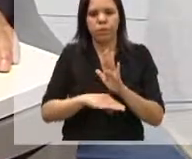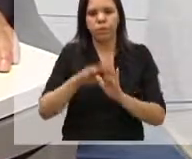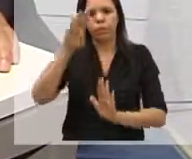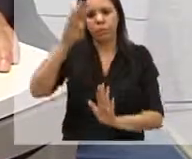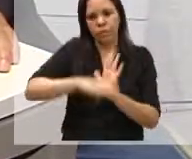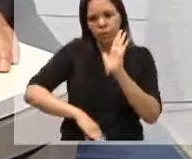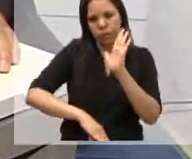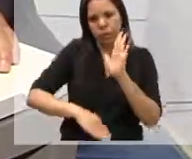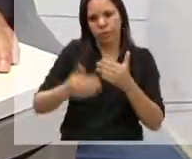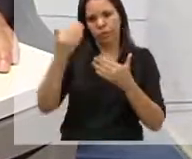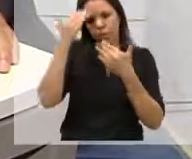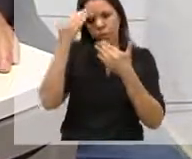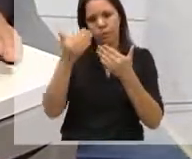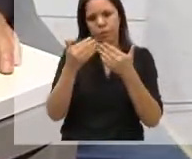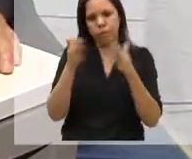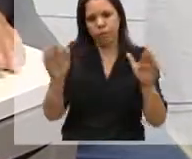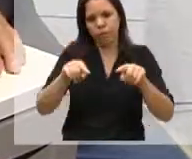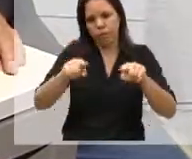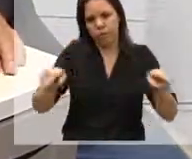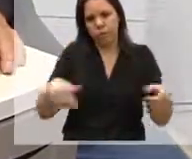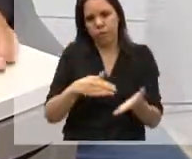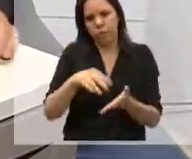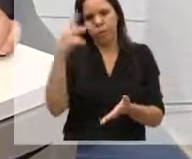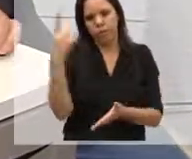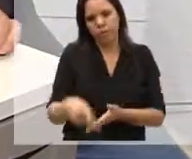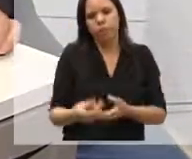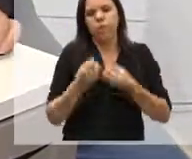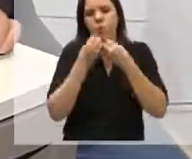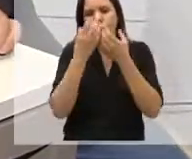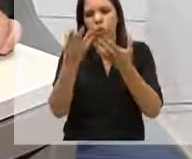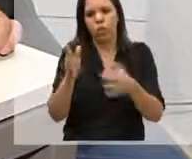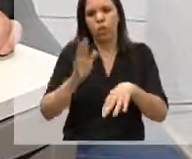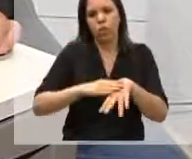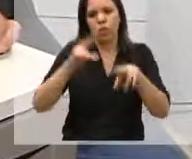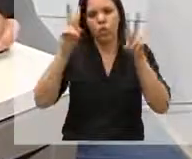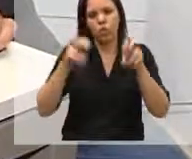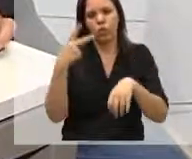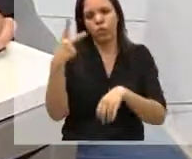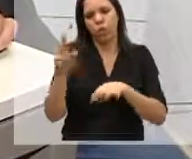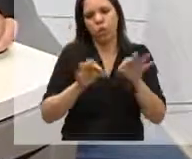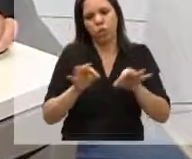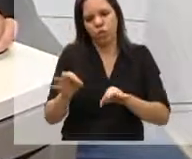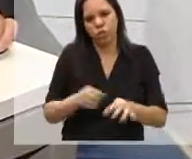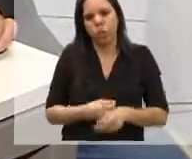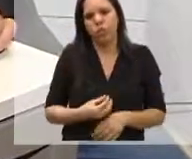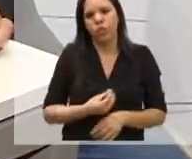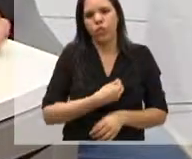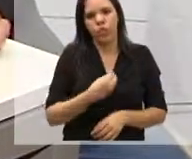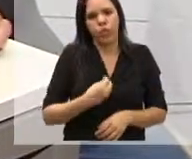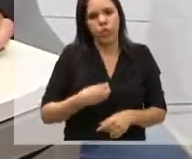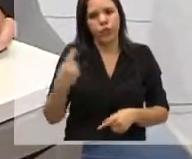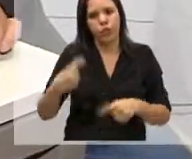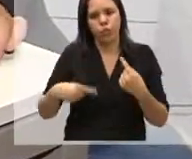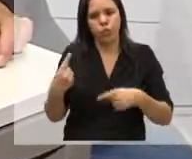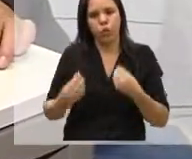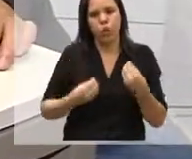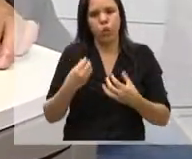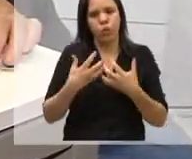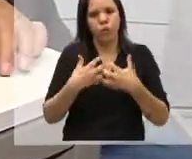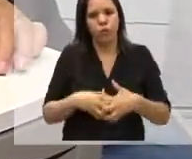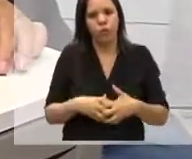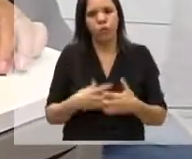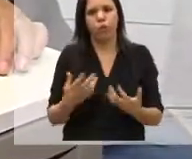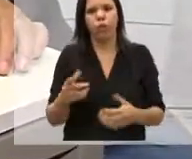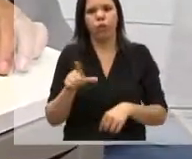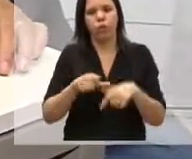e agradecendo o senhor por abrir as portas aqui do gabinete e contar um pouquinho sobre os seus projetos, sobre a vida política, como que funciona, né, o